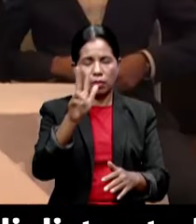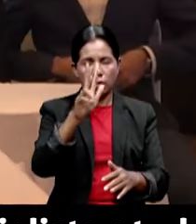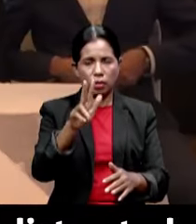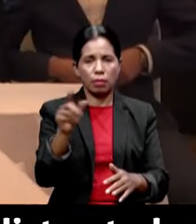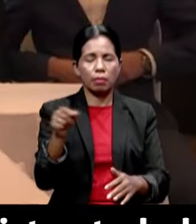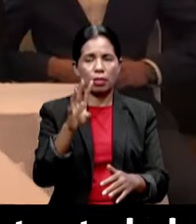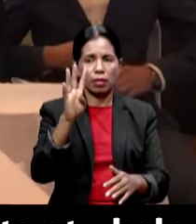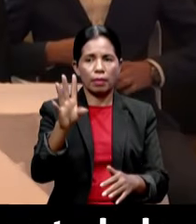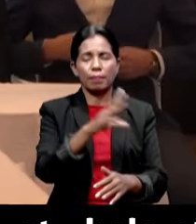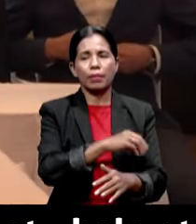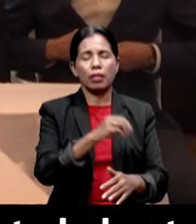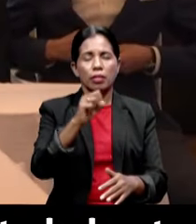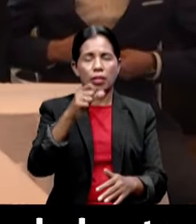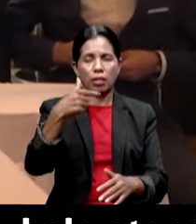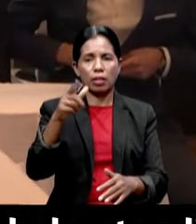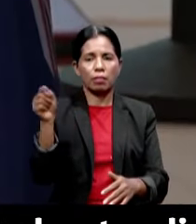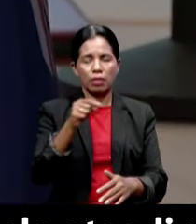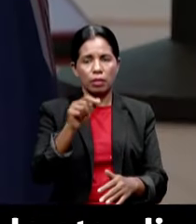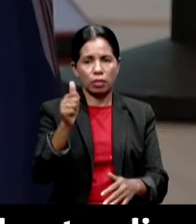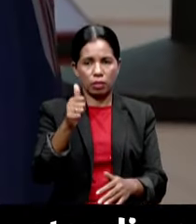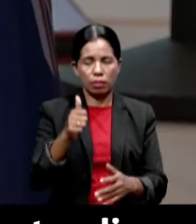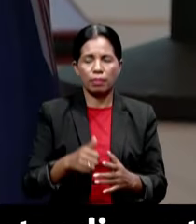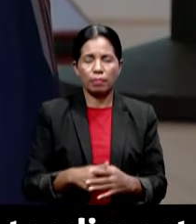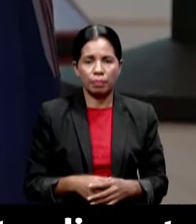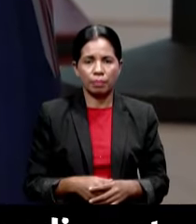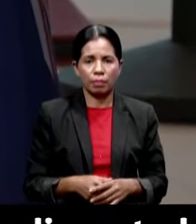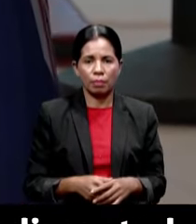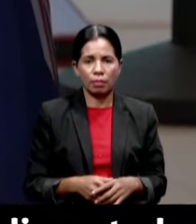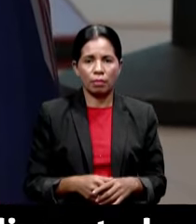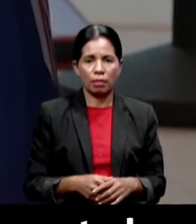hatul resinghat, no Osaka Gas por cento sanulo. Romalo Neves, bem-vindas e menes, Ziemen.